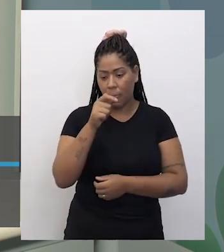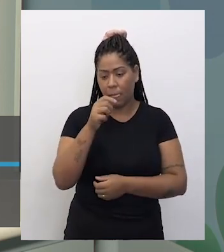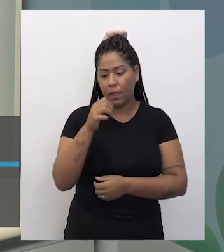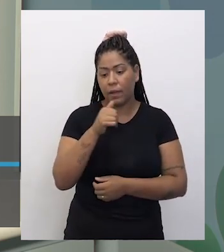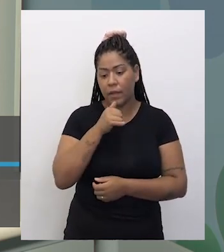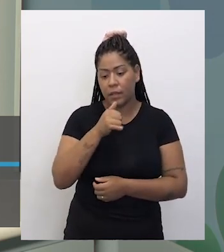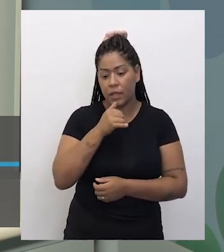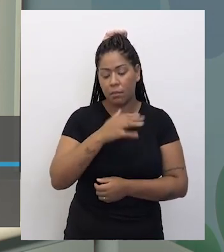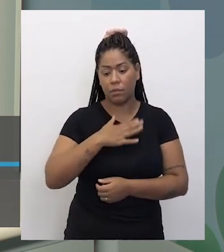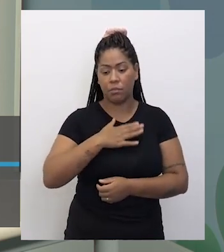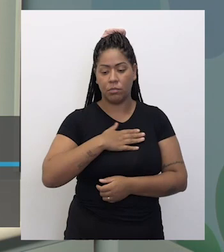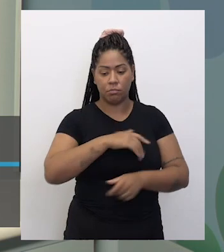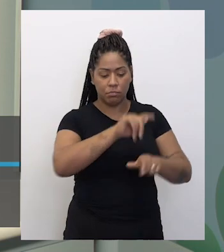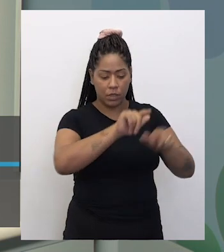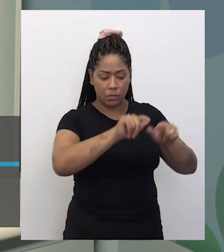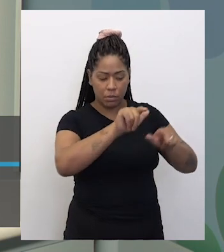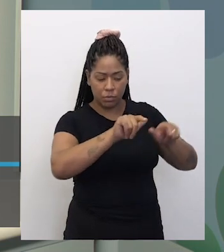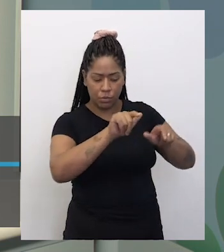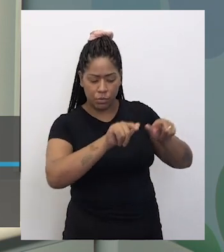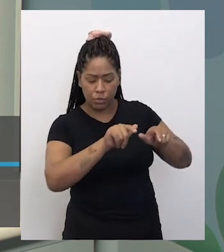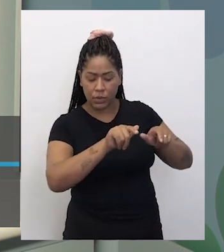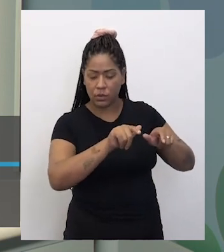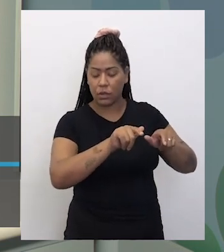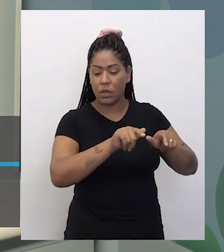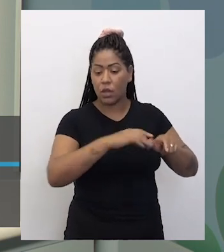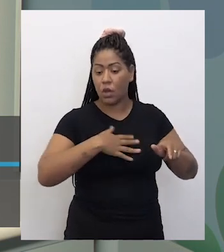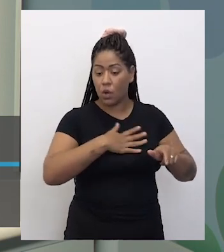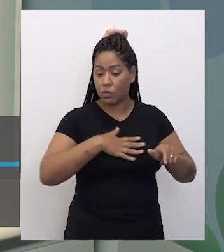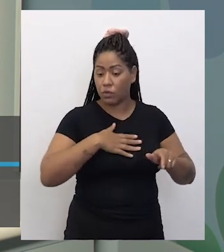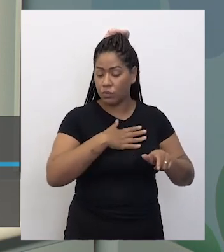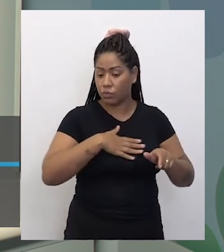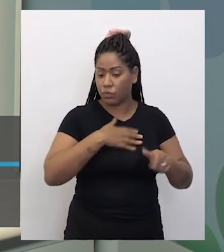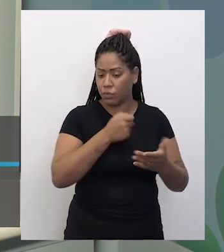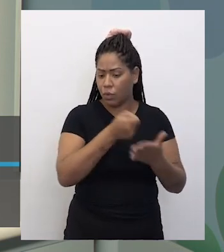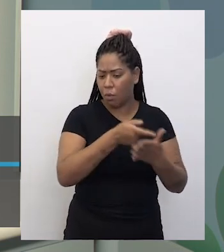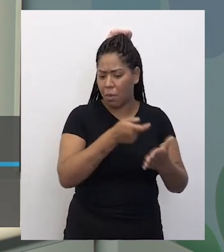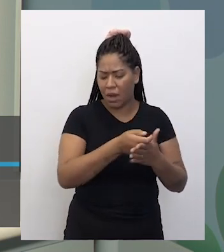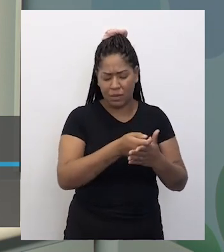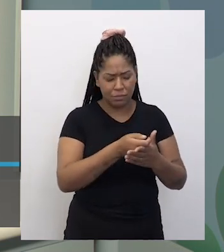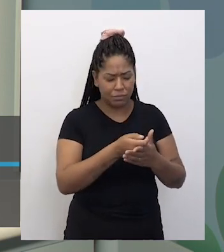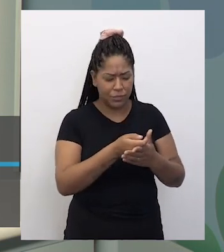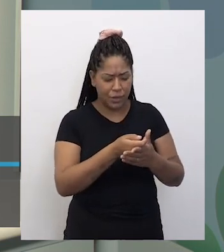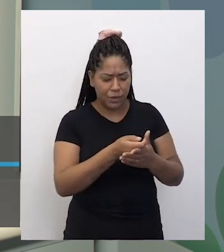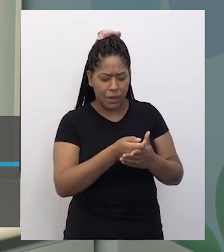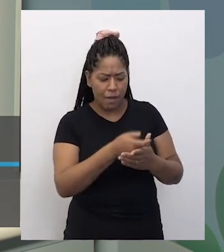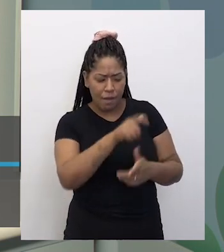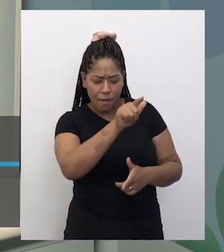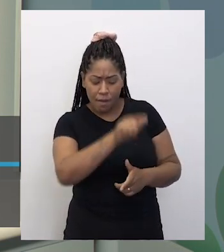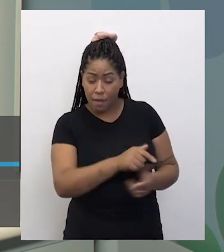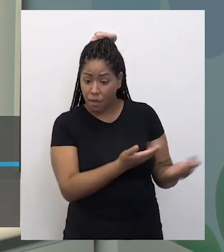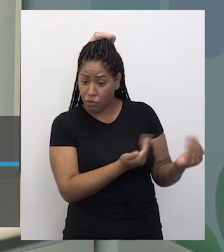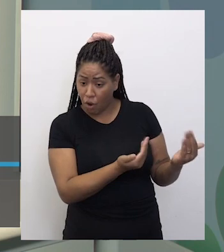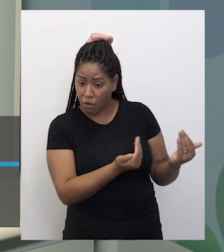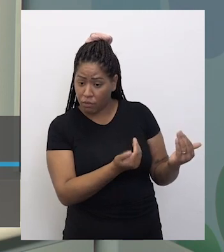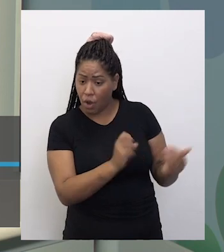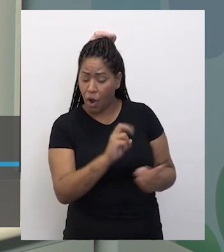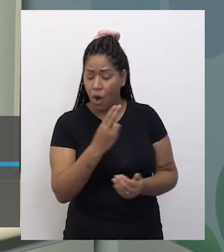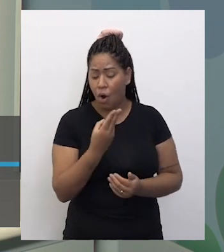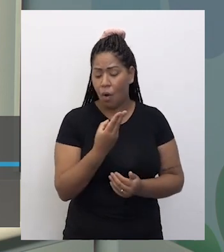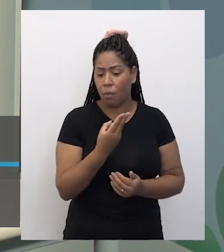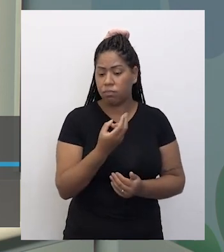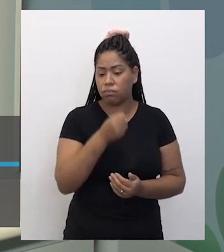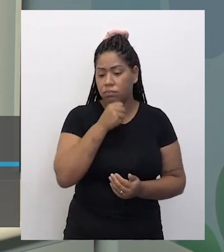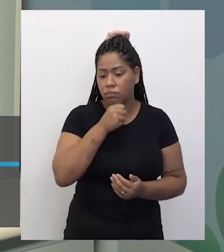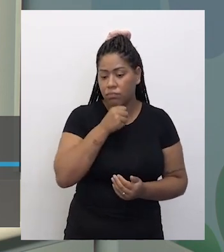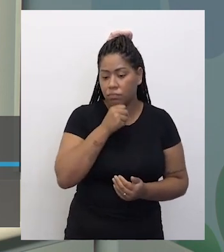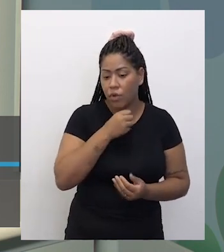mais para o adolescente. Se é um produto, já para um adulto, então vai pensar na linguagem que vai atingir o adulto, em qual local que vai